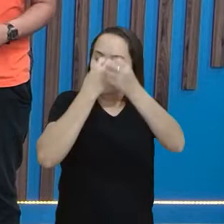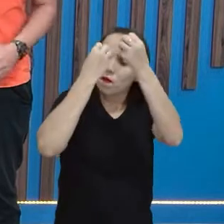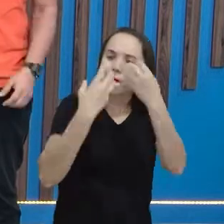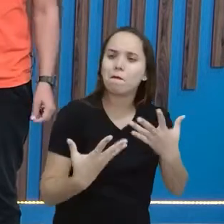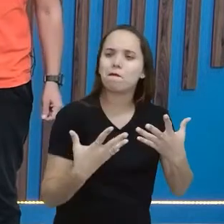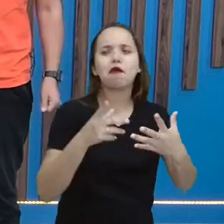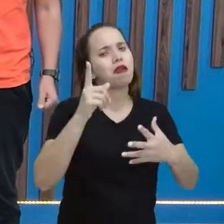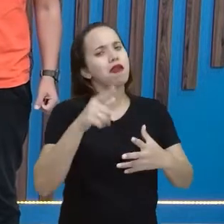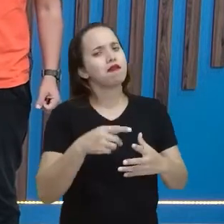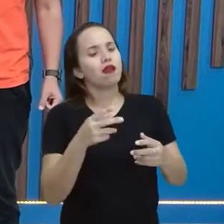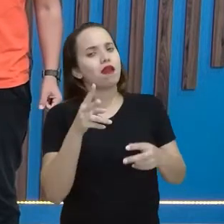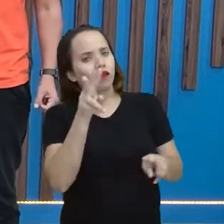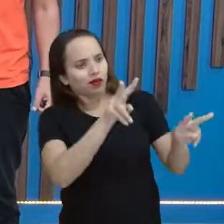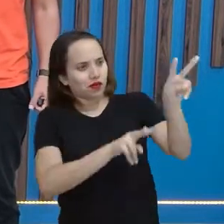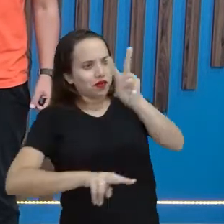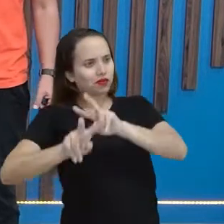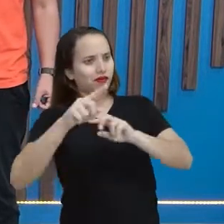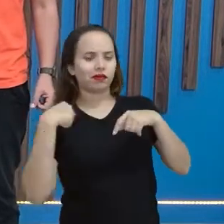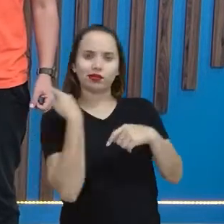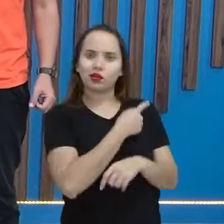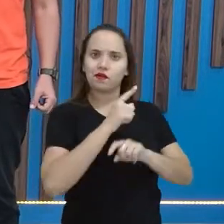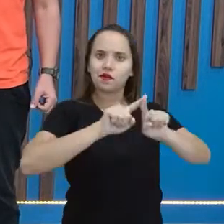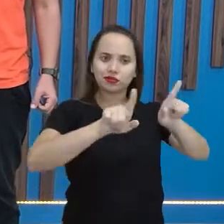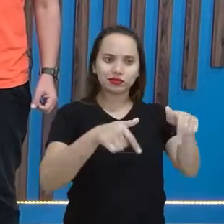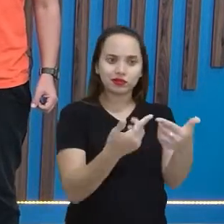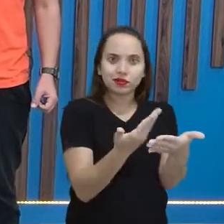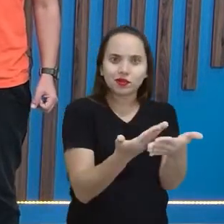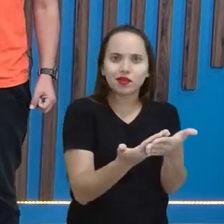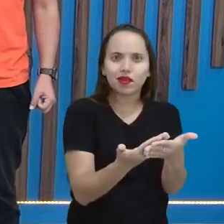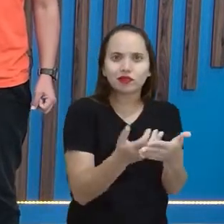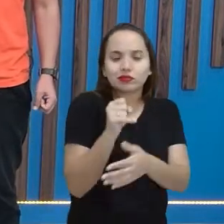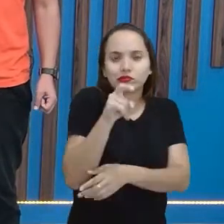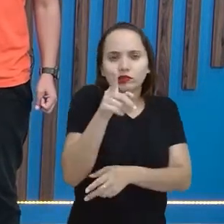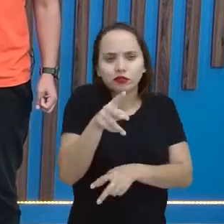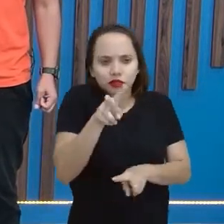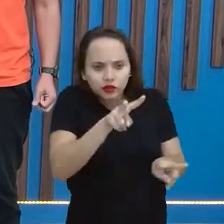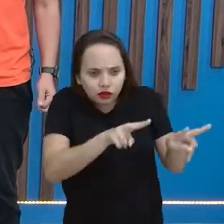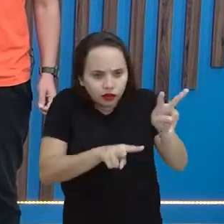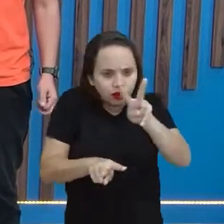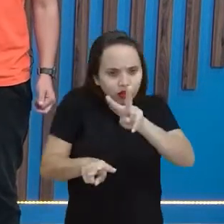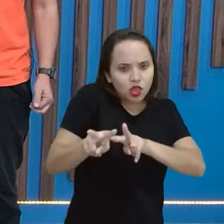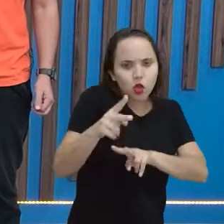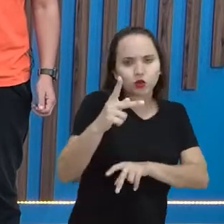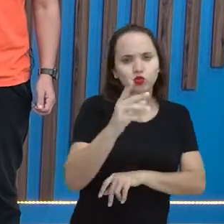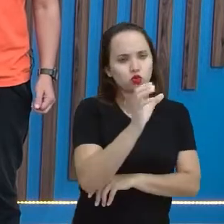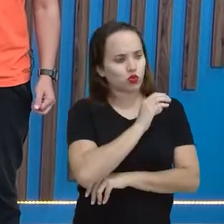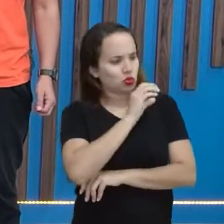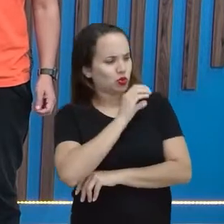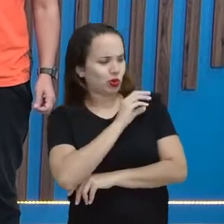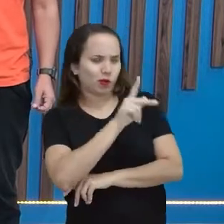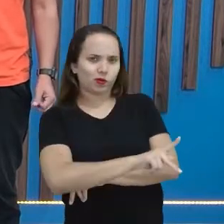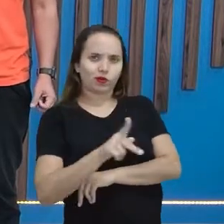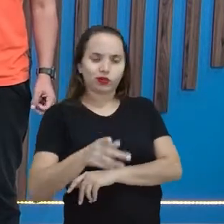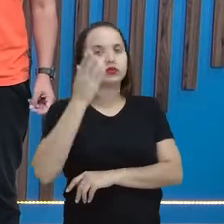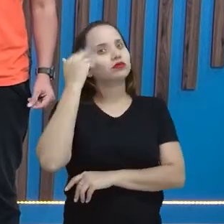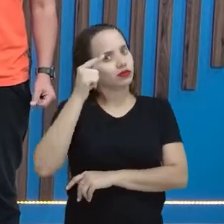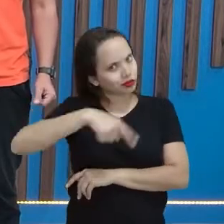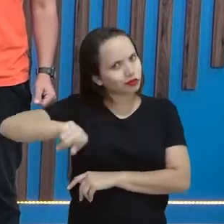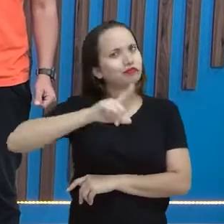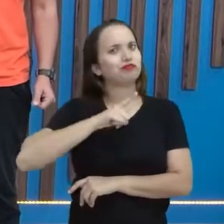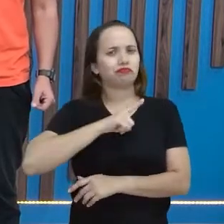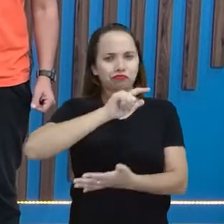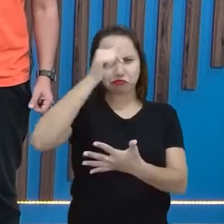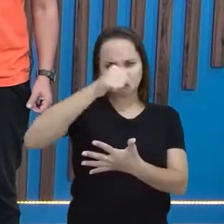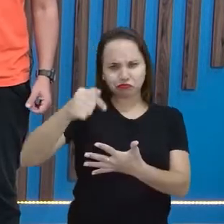poder olhar na nossa sala de aula. Sim. Né? Você olha agora para seus colegas, para seus professores, que vocês têm vários professores.